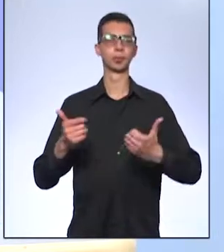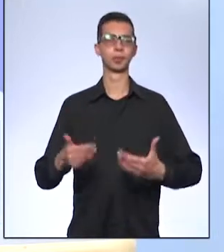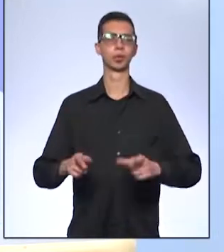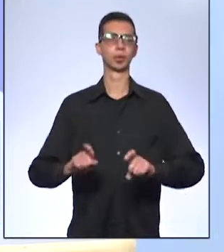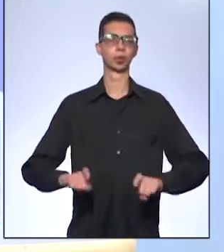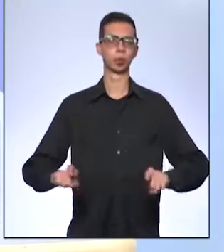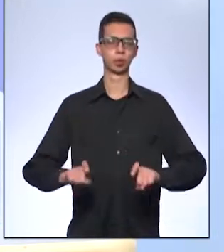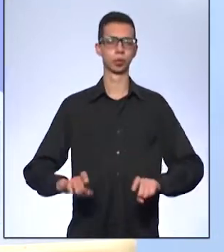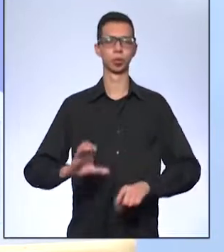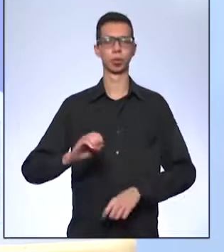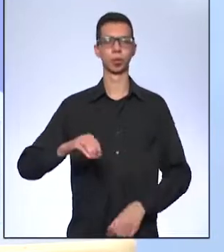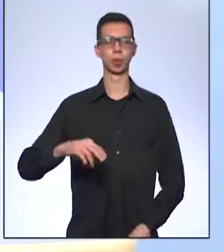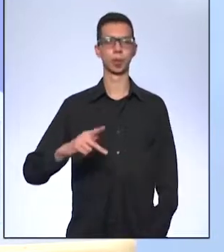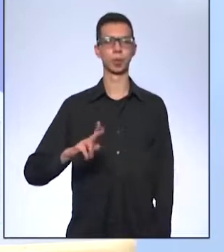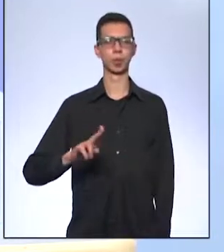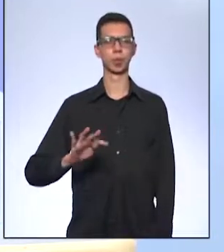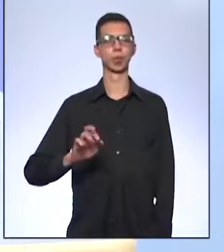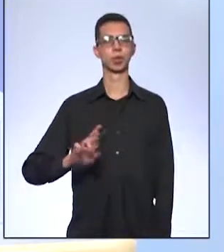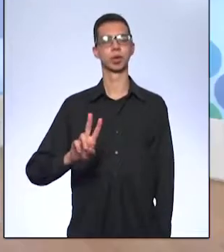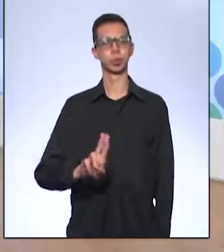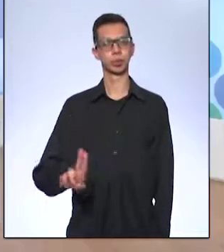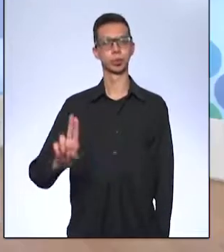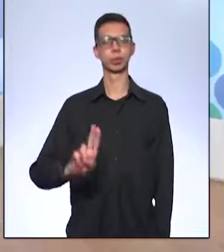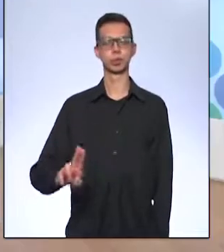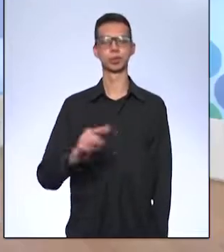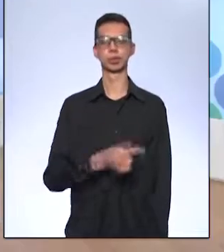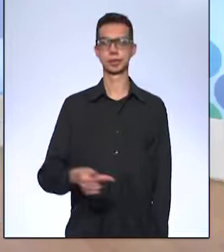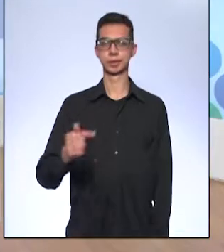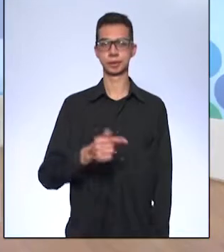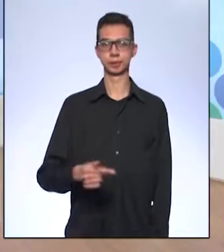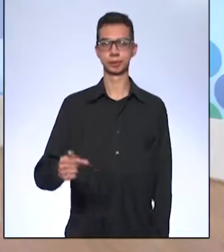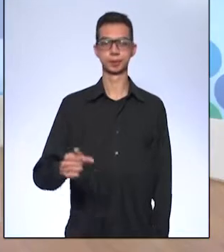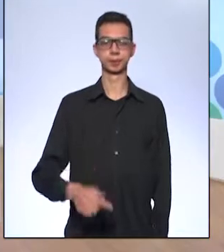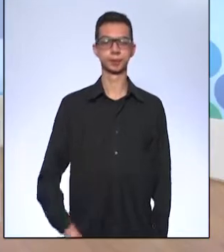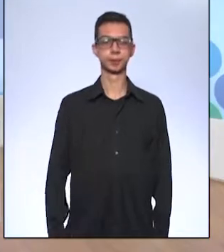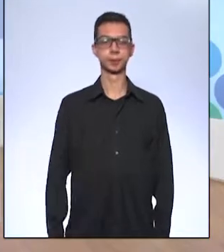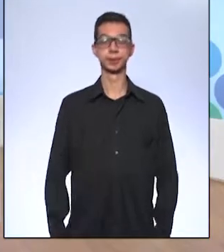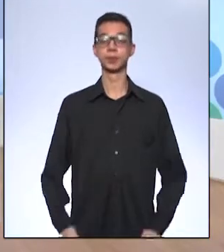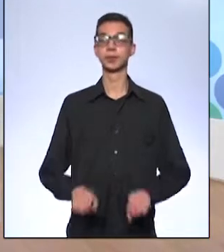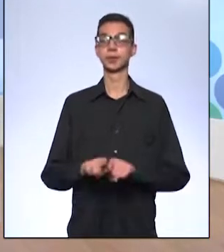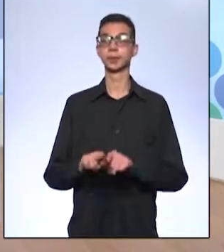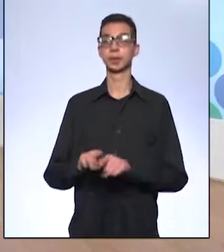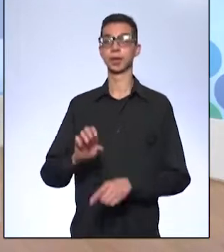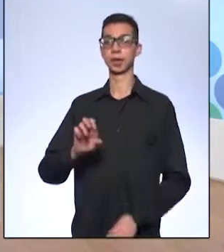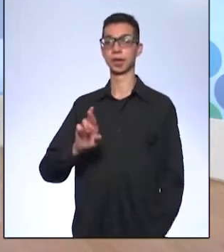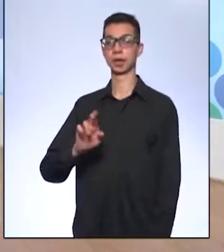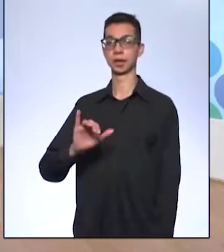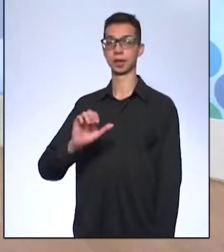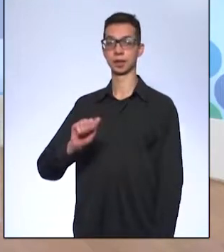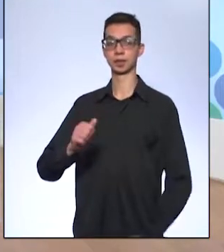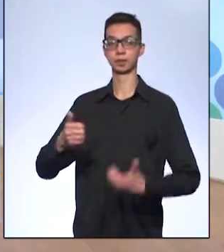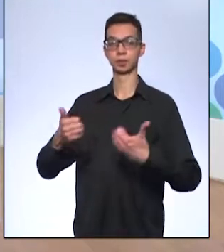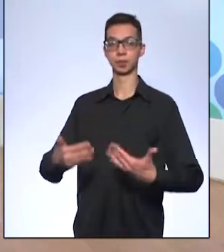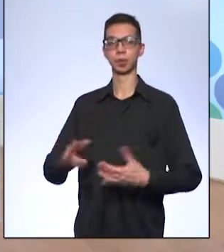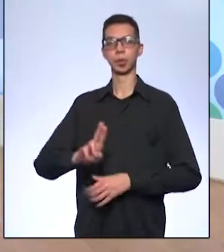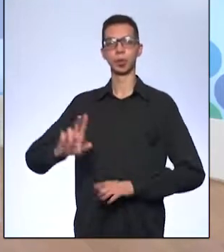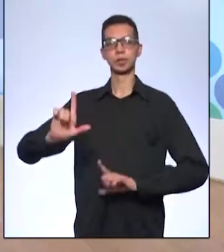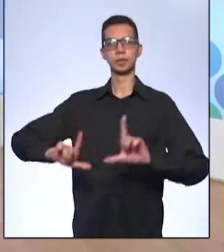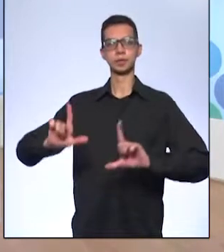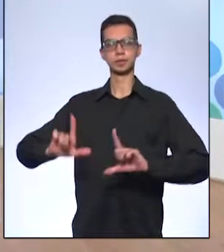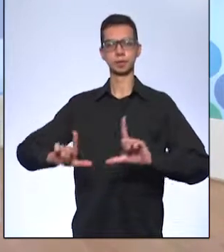Mais algum? Pode ser, tem mais algum? A Érica: We use TV